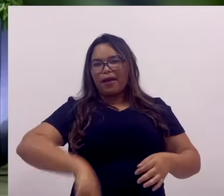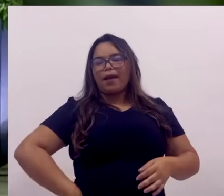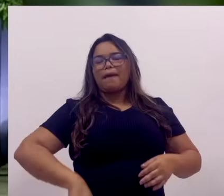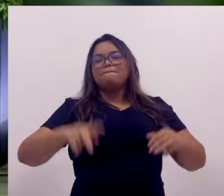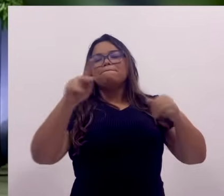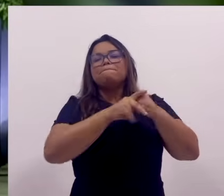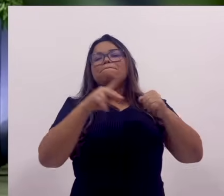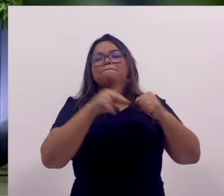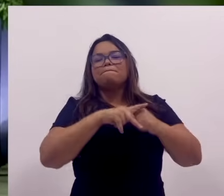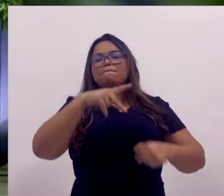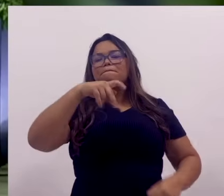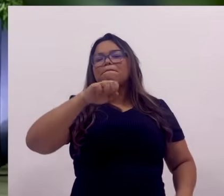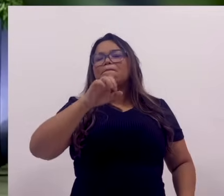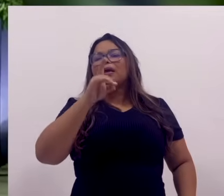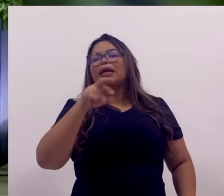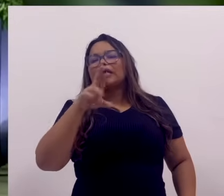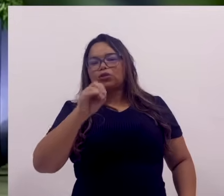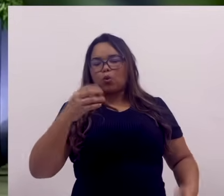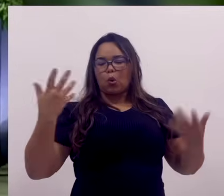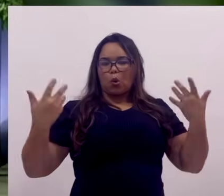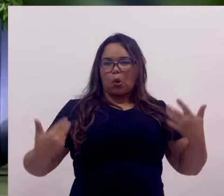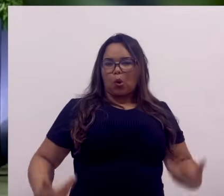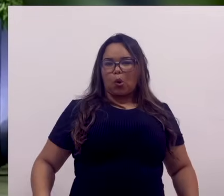mitra que representa a Dagon.